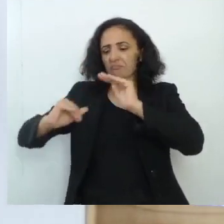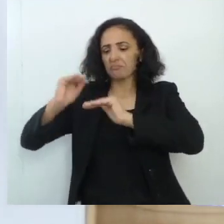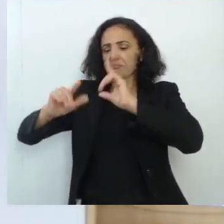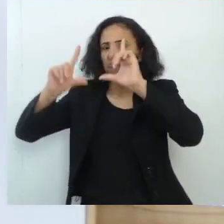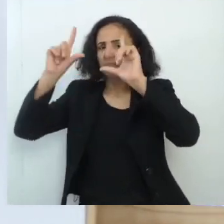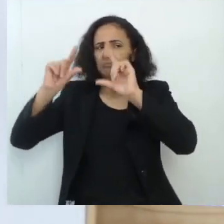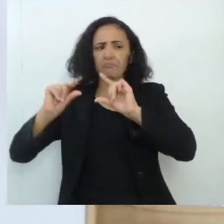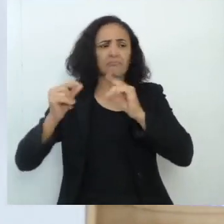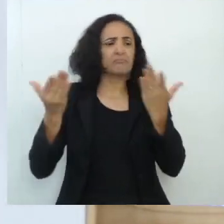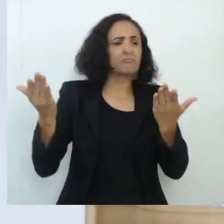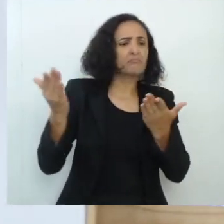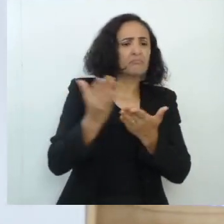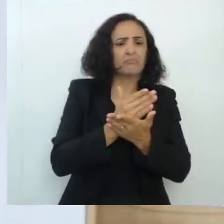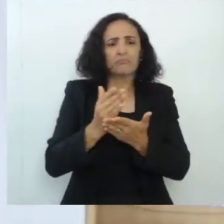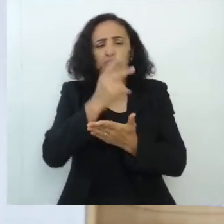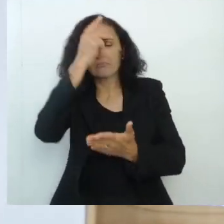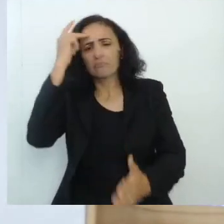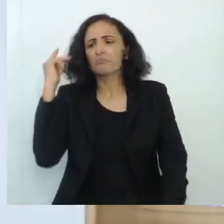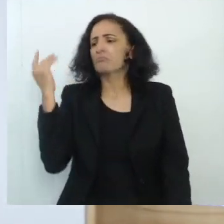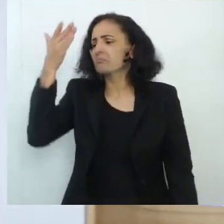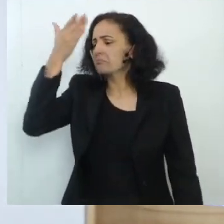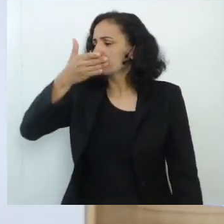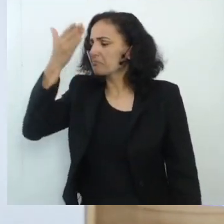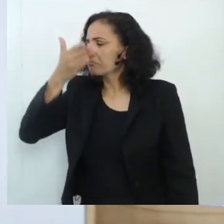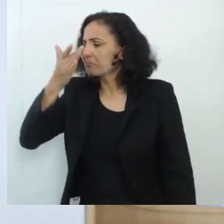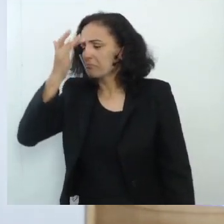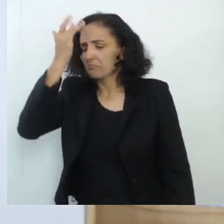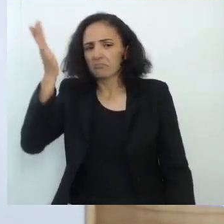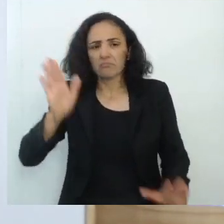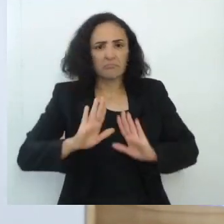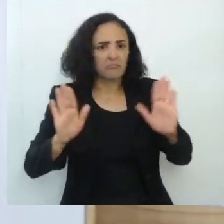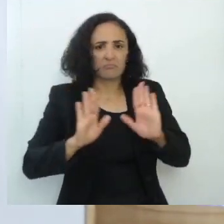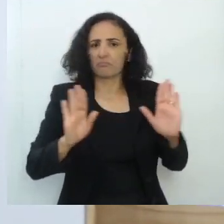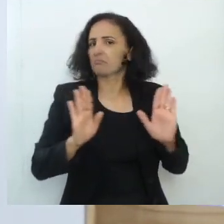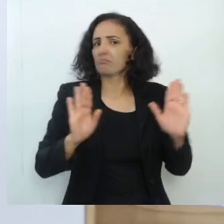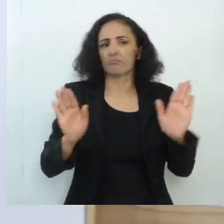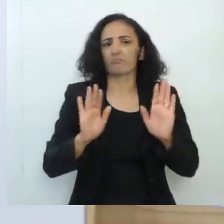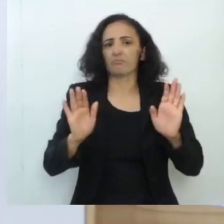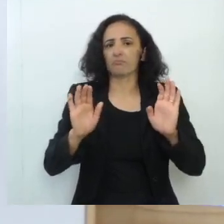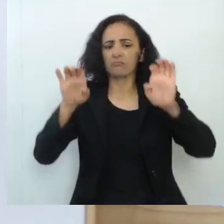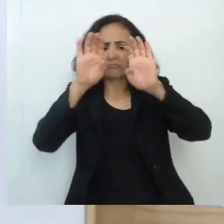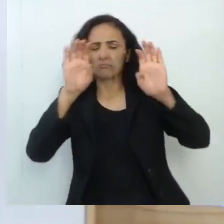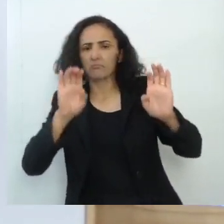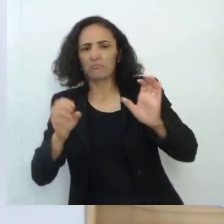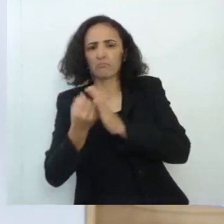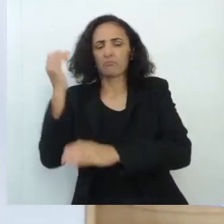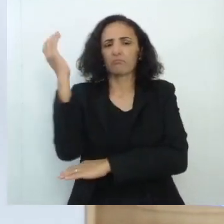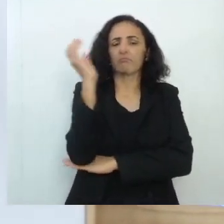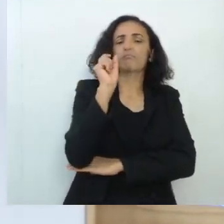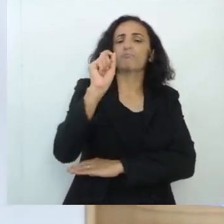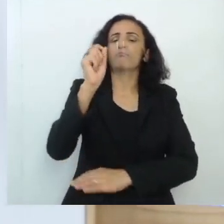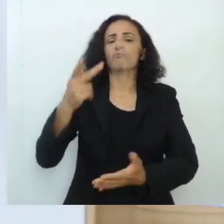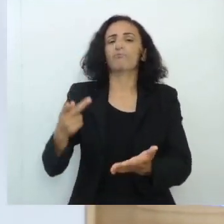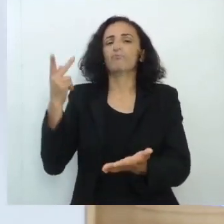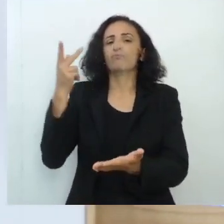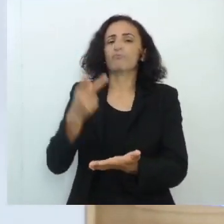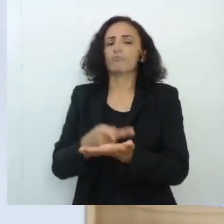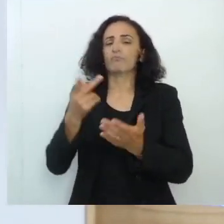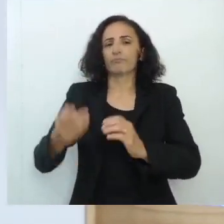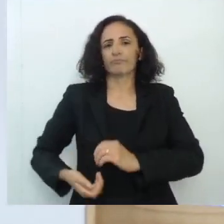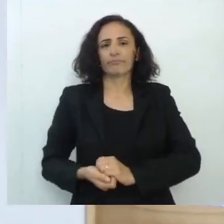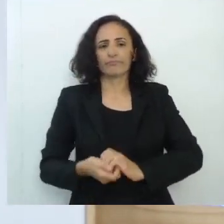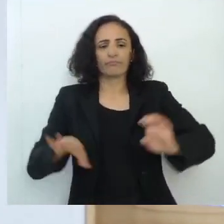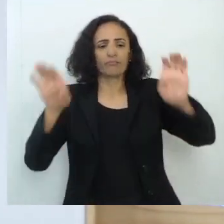pouco visível. Você não vai ver com facilidade a estrutura reprodutora de uma pteridófita. Agora vê o que é que eu disse, tá? A